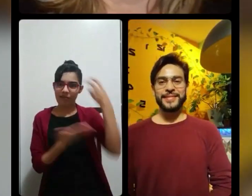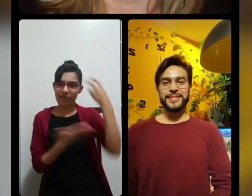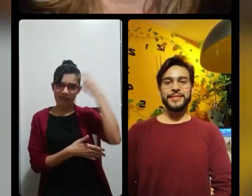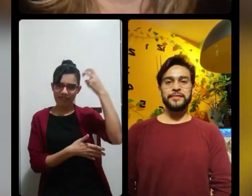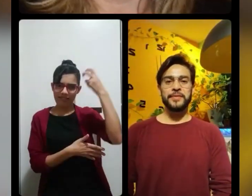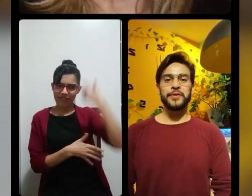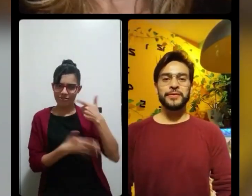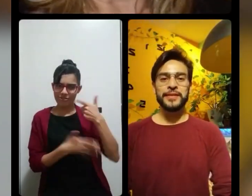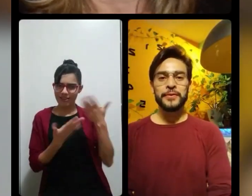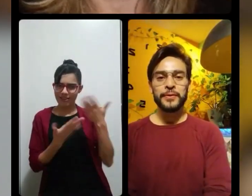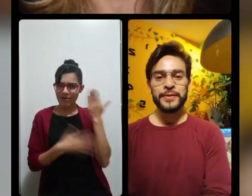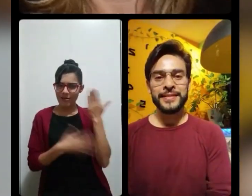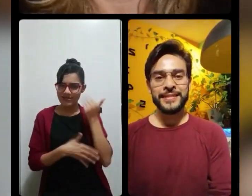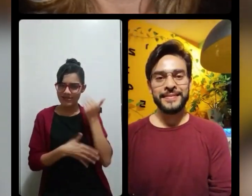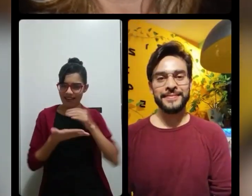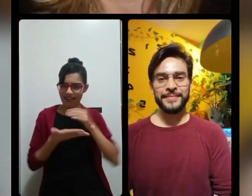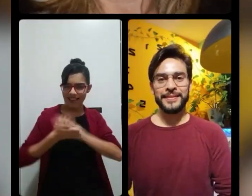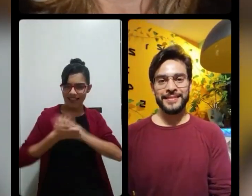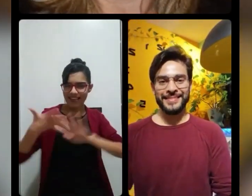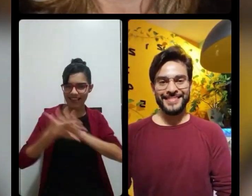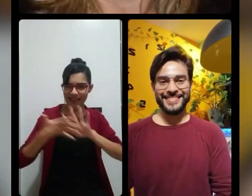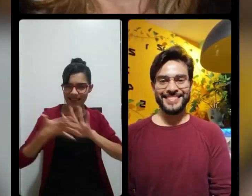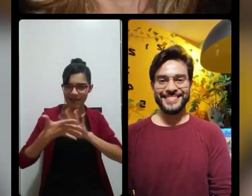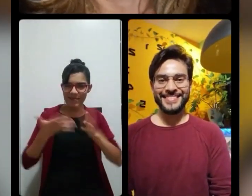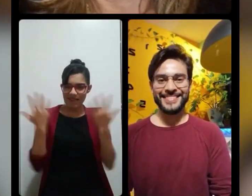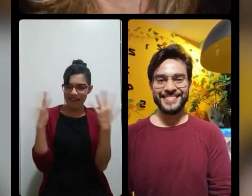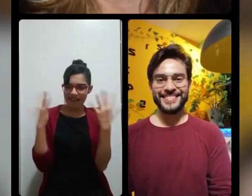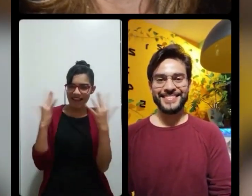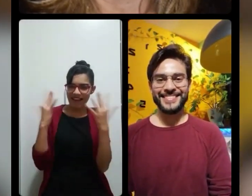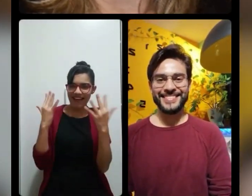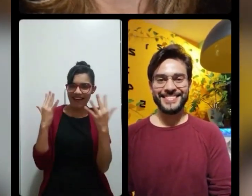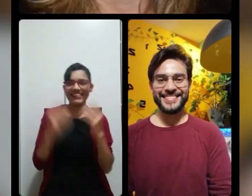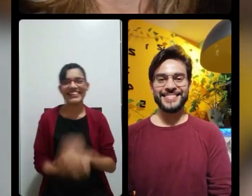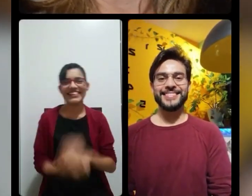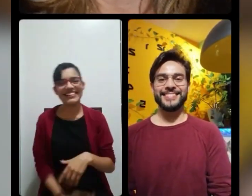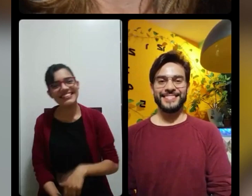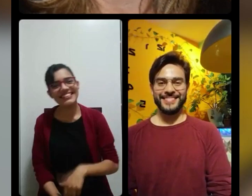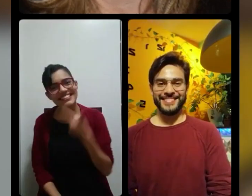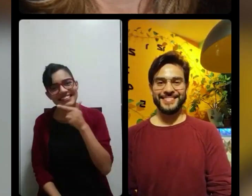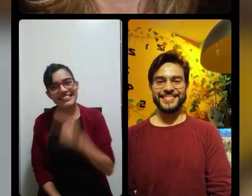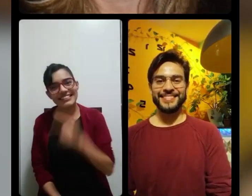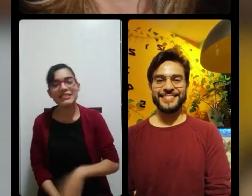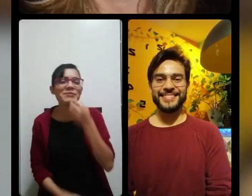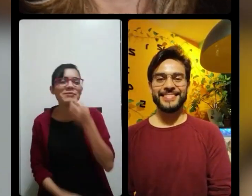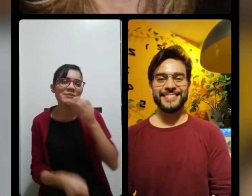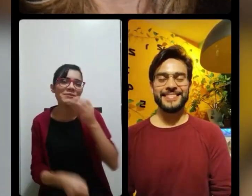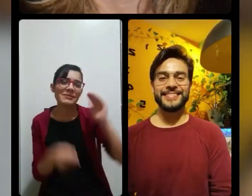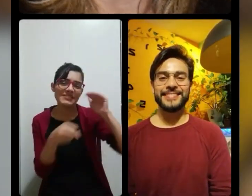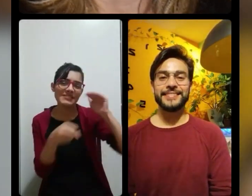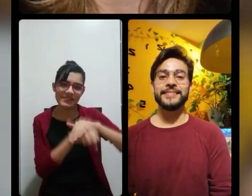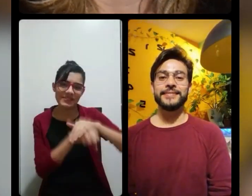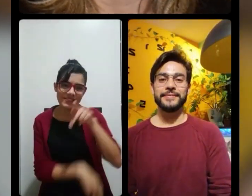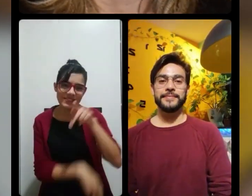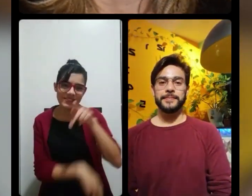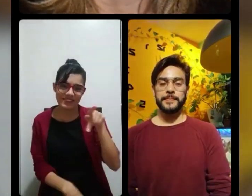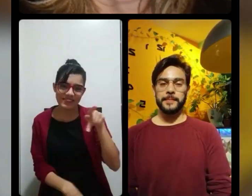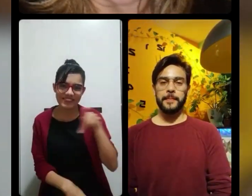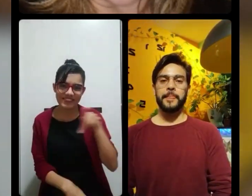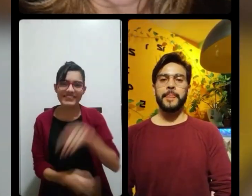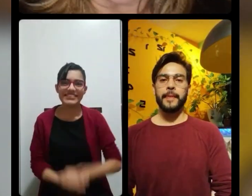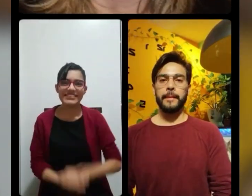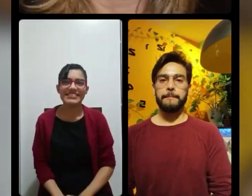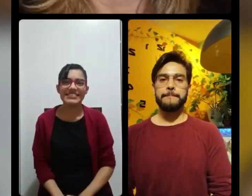boa noite, Silvia. Boa noite, Ruth. Boa noite, minha gente. A gente está aqui aguardando, estava